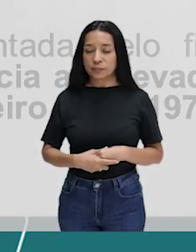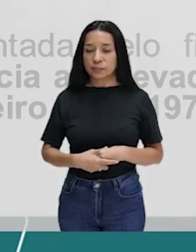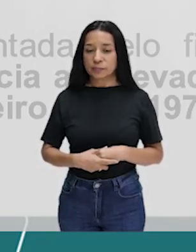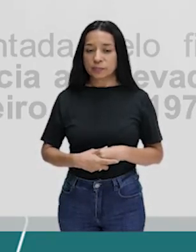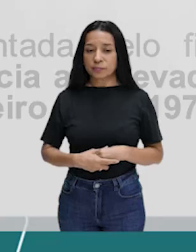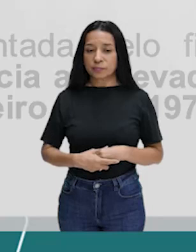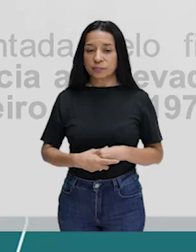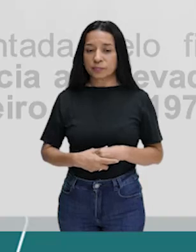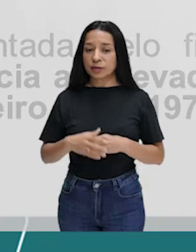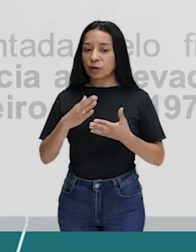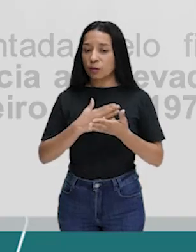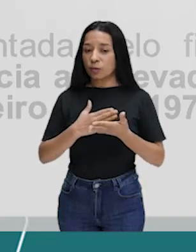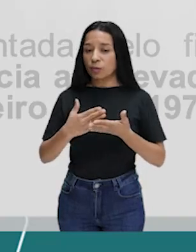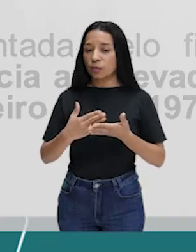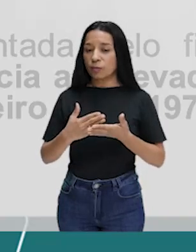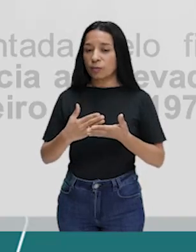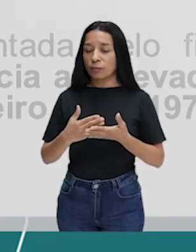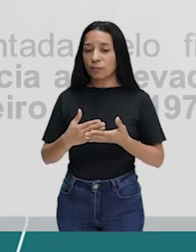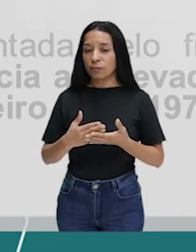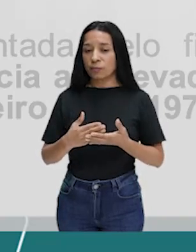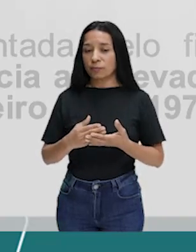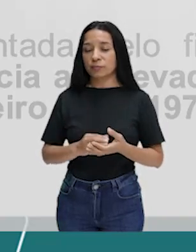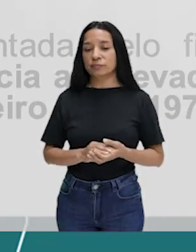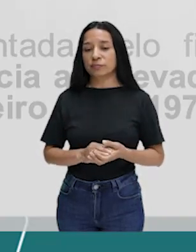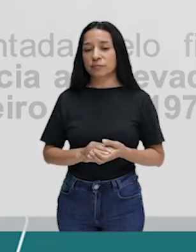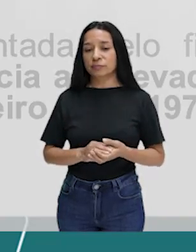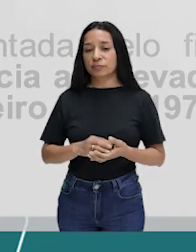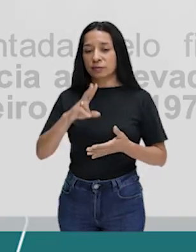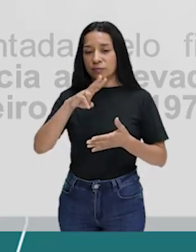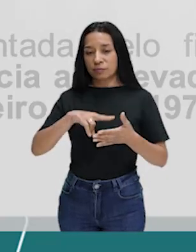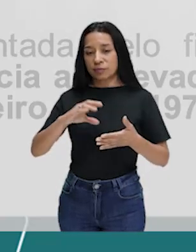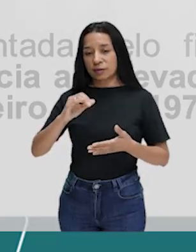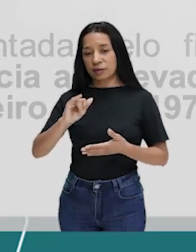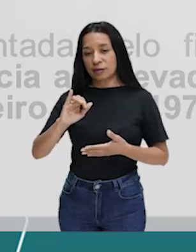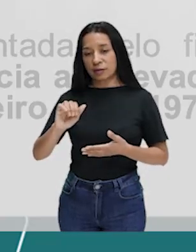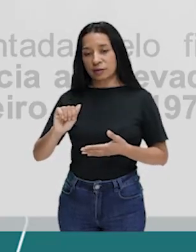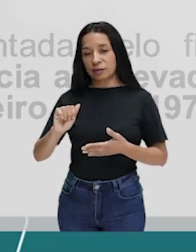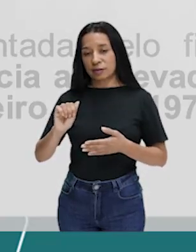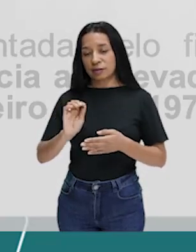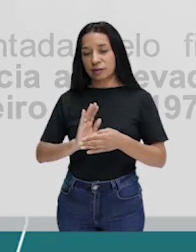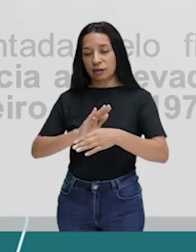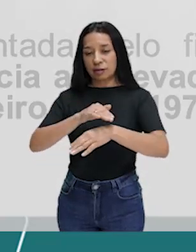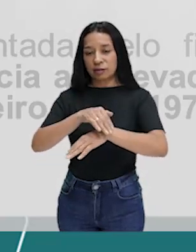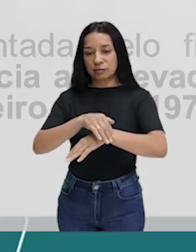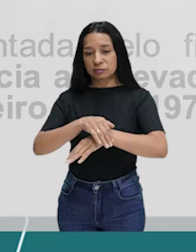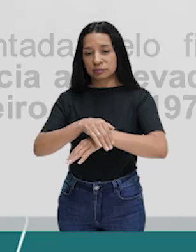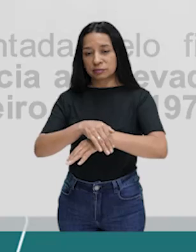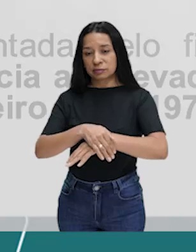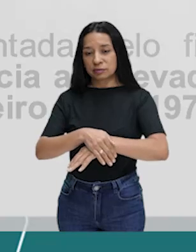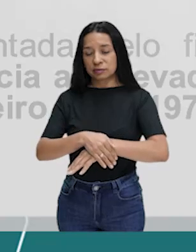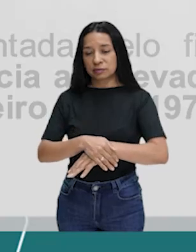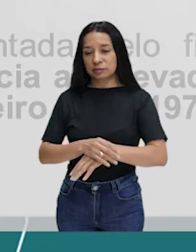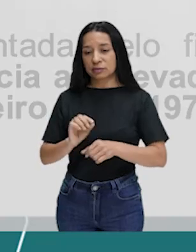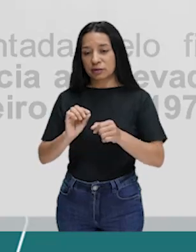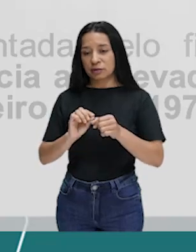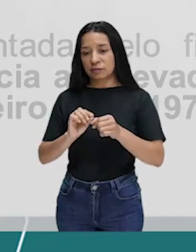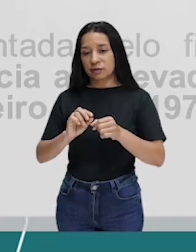Carlitos. Ela começa a cantar assim, ó. Caía à tarde feito